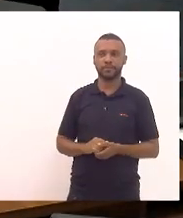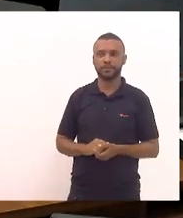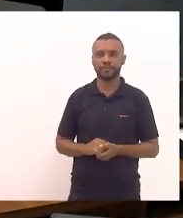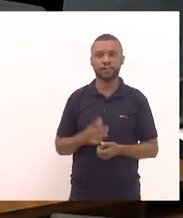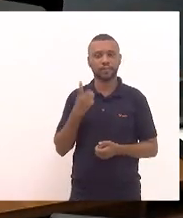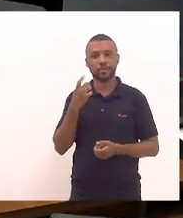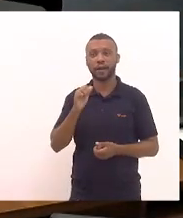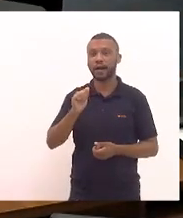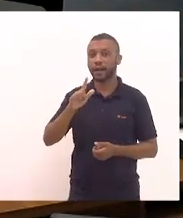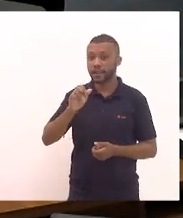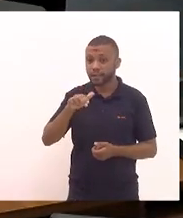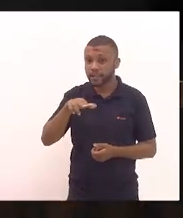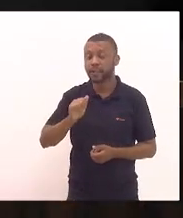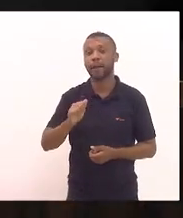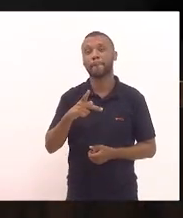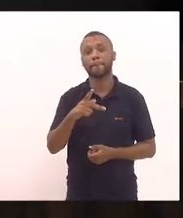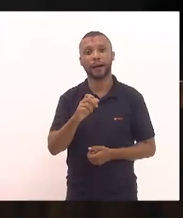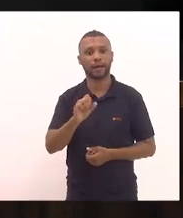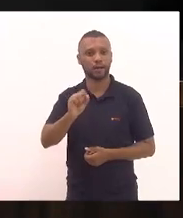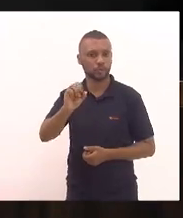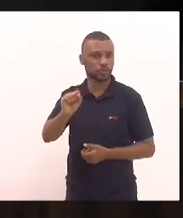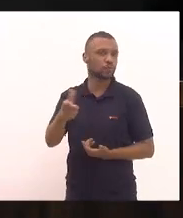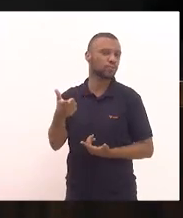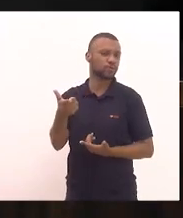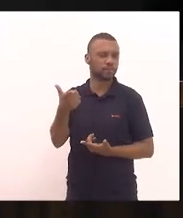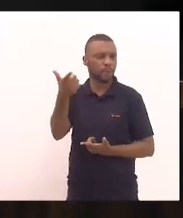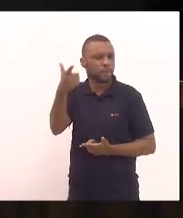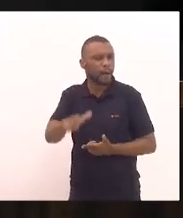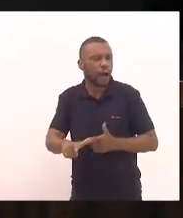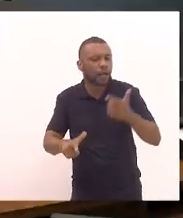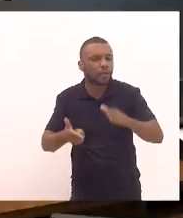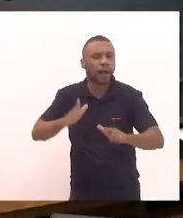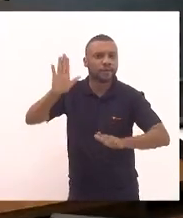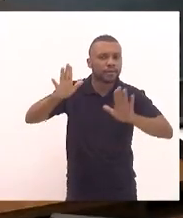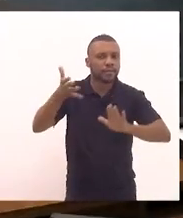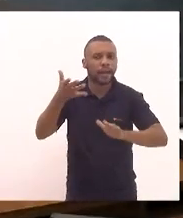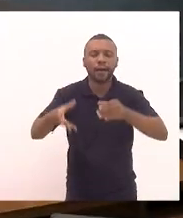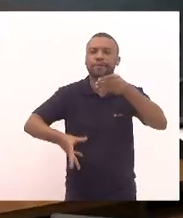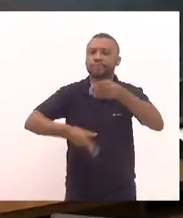Deputada Alana Passos. Alguém mais? Algum mais?